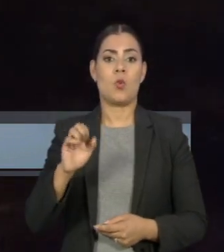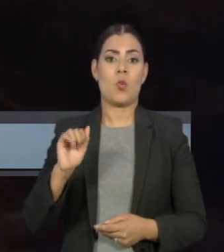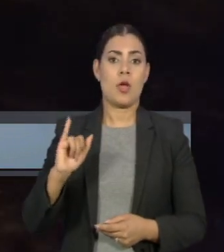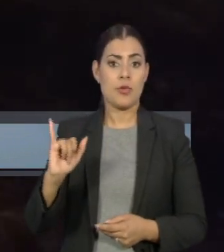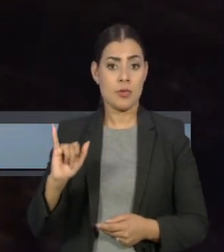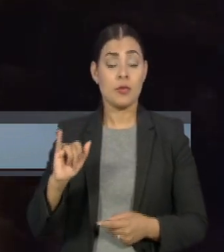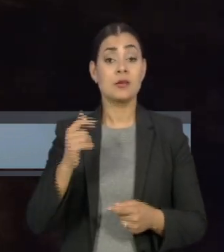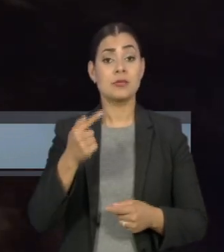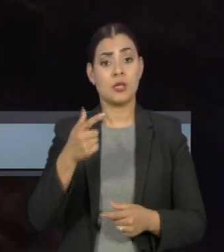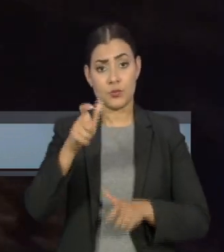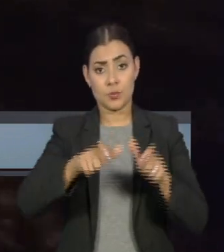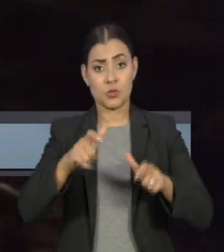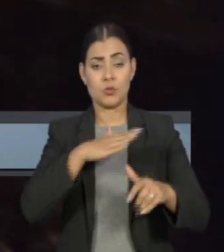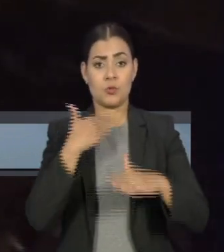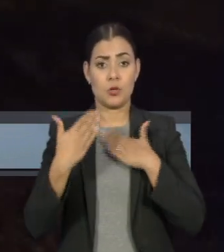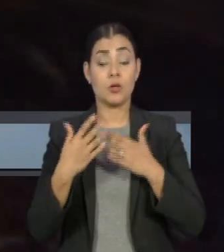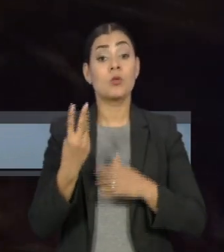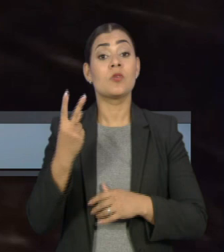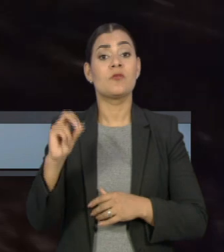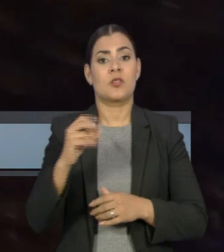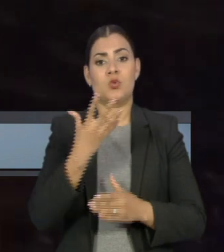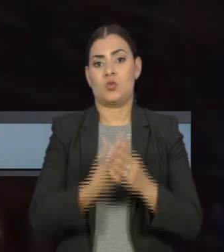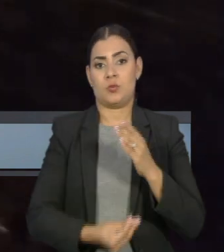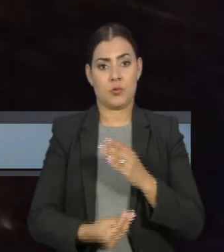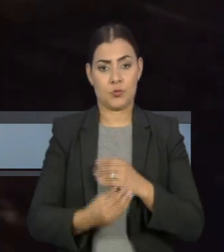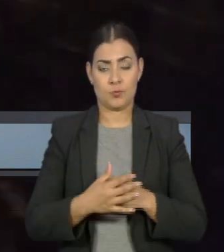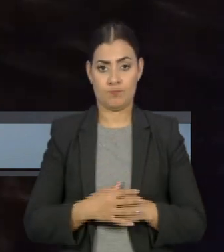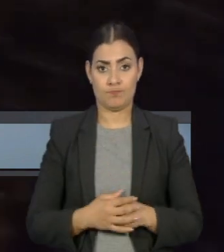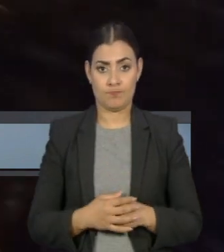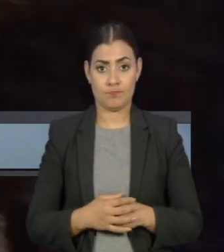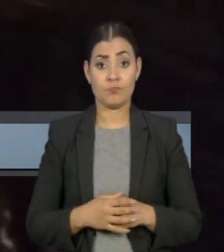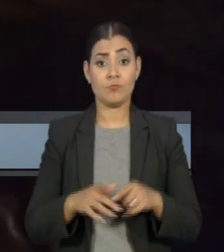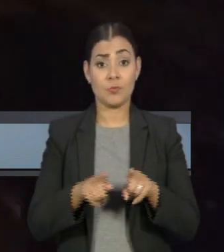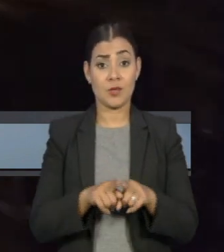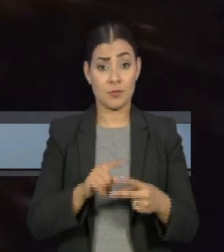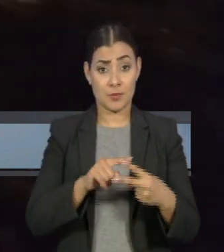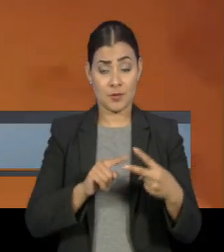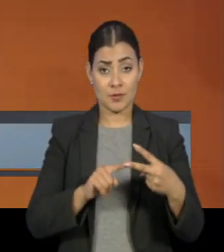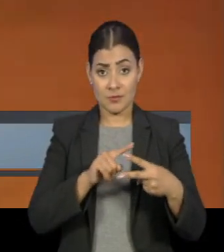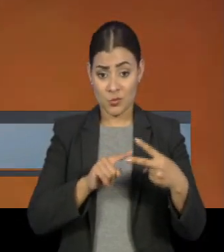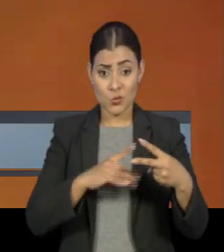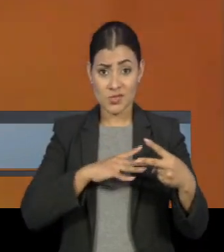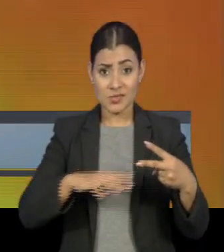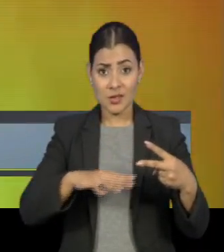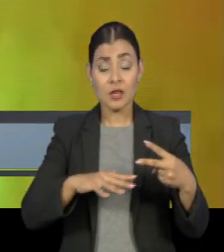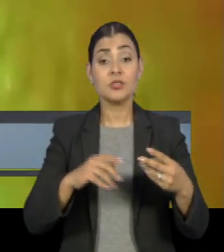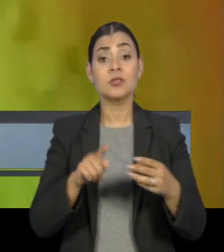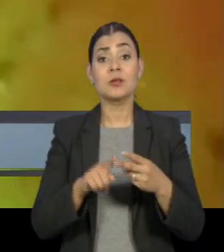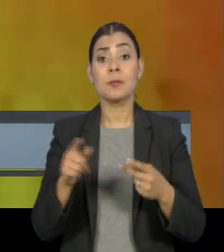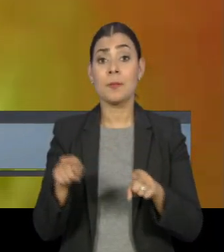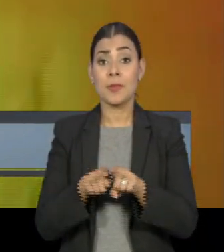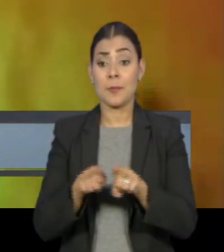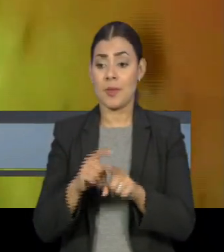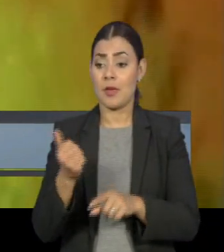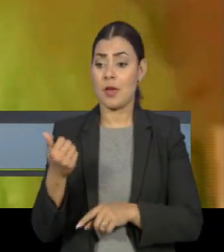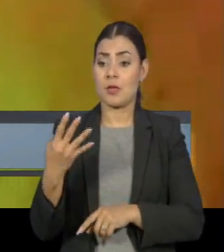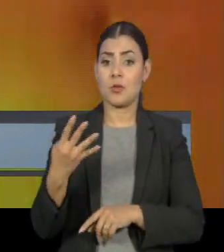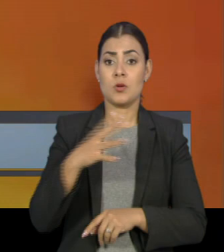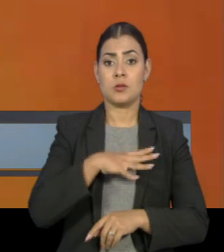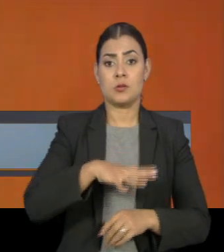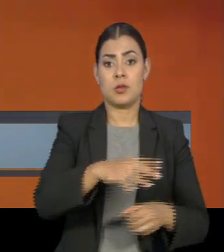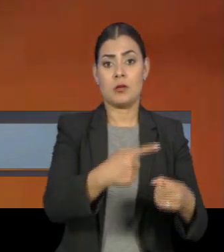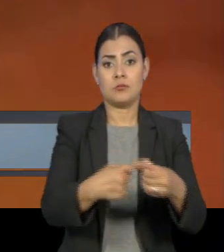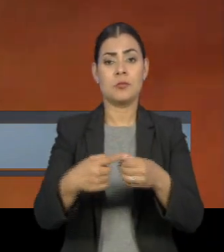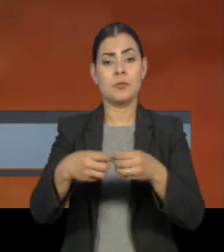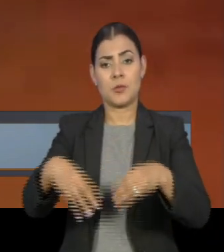sete pessoas morreram e 20 estão desaparecidas além de Ibirama e Presidente Getúlio outras 14 cidades também